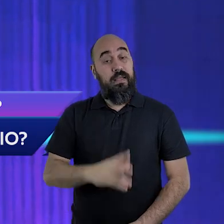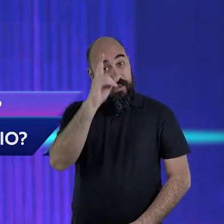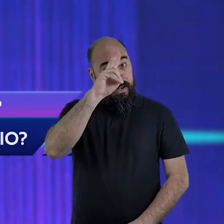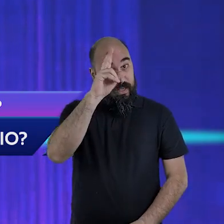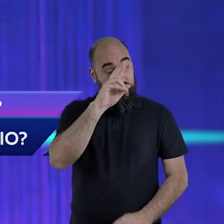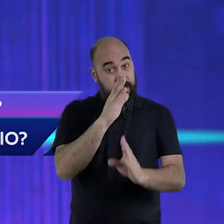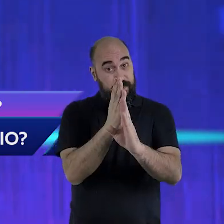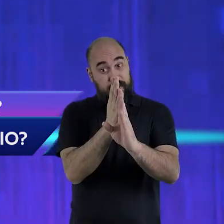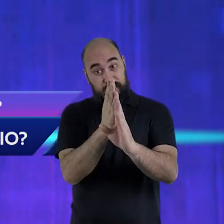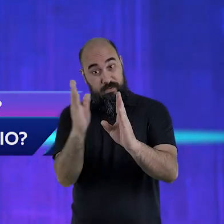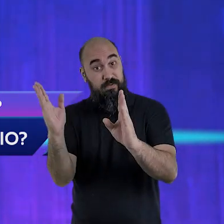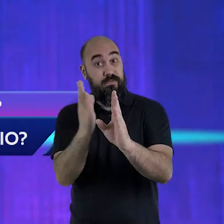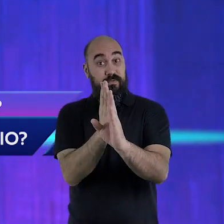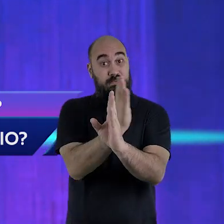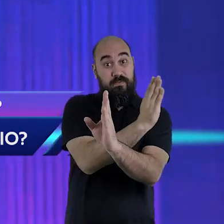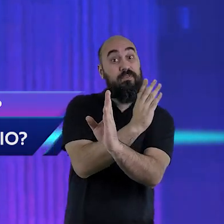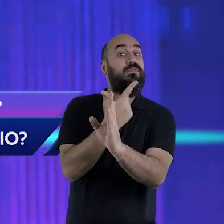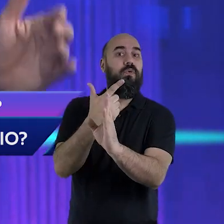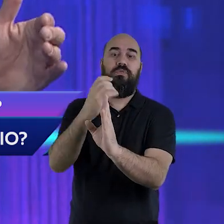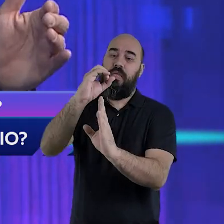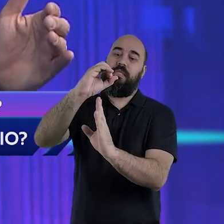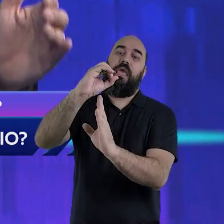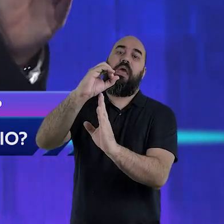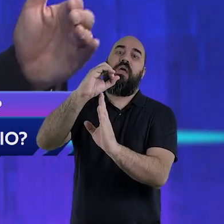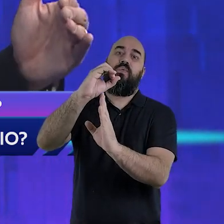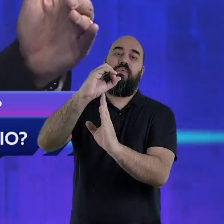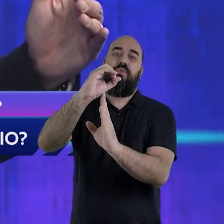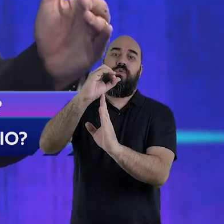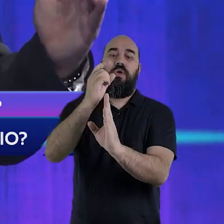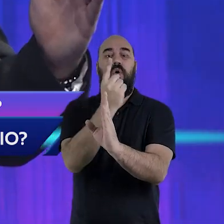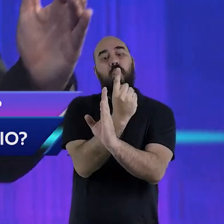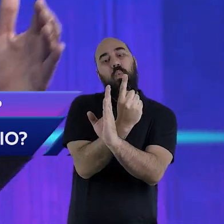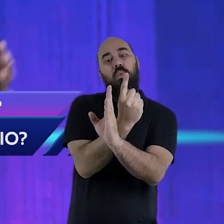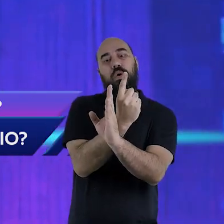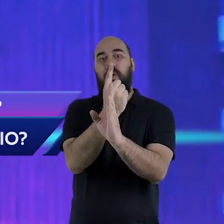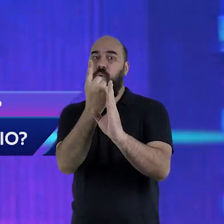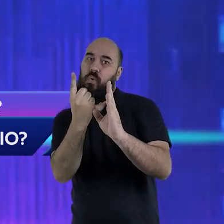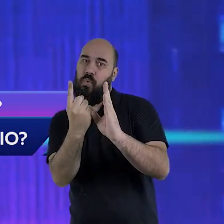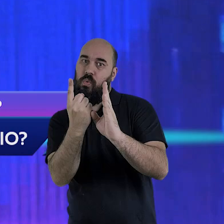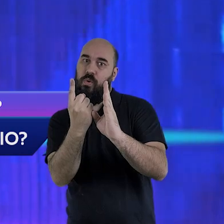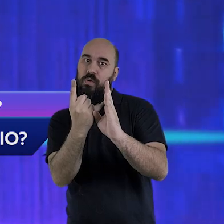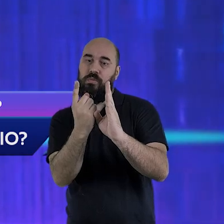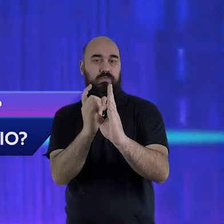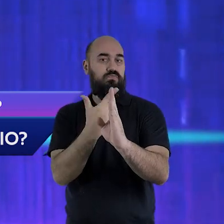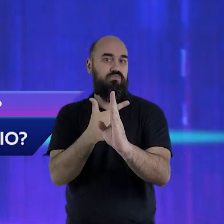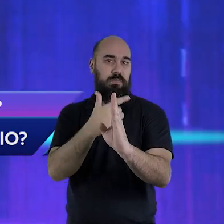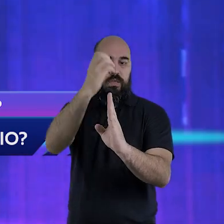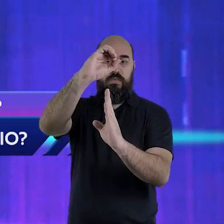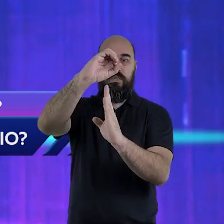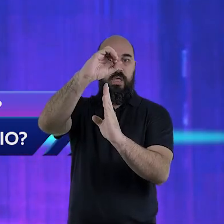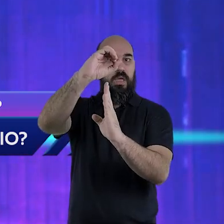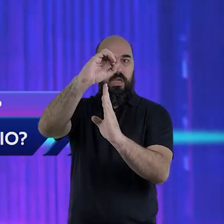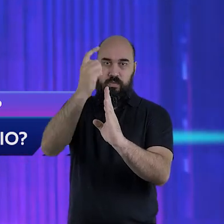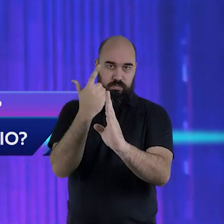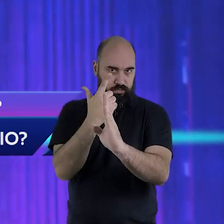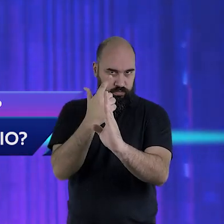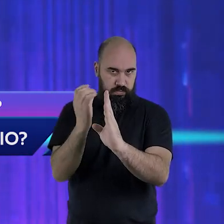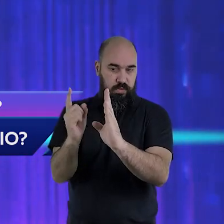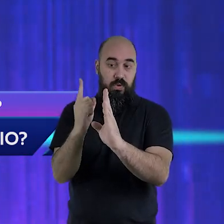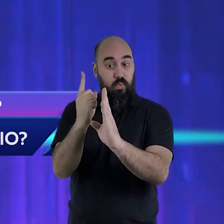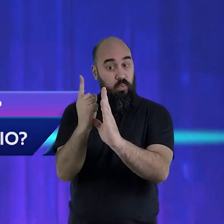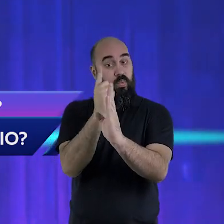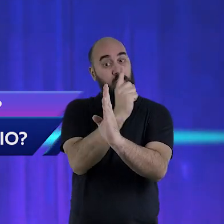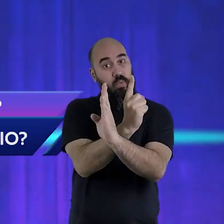Cristo e depois de Cristo não tem o ano 0. Então é 1 antes de Cristo e vamos para o ano 1 depois de Cristo. Por isso